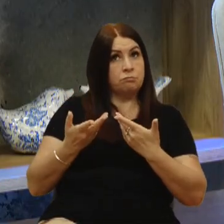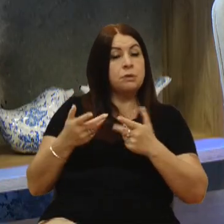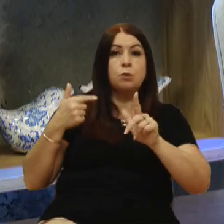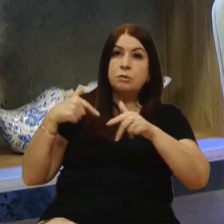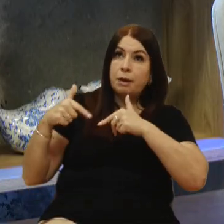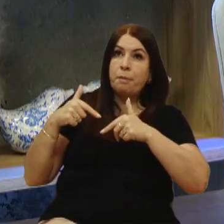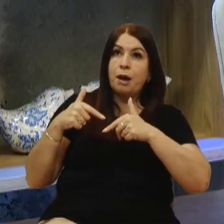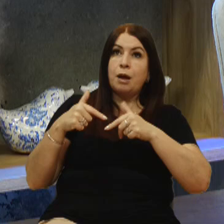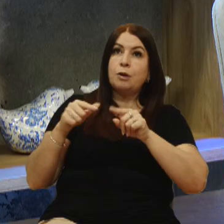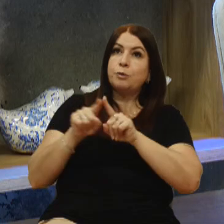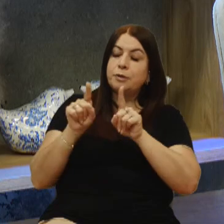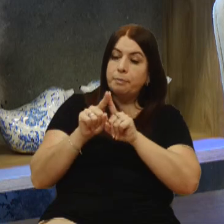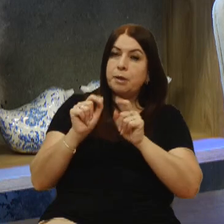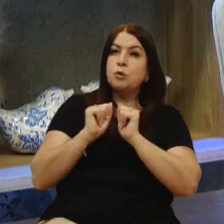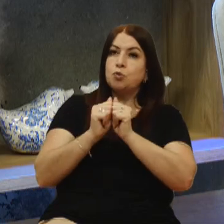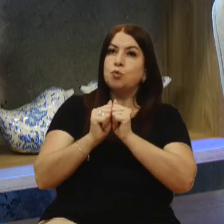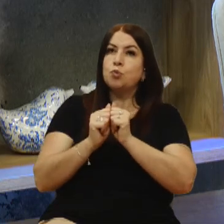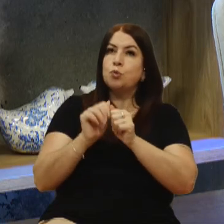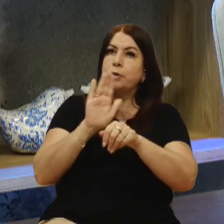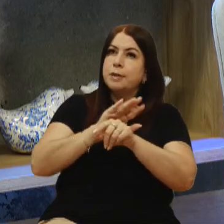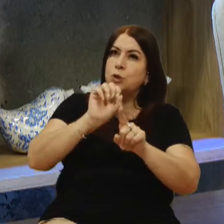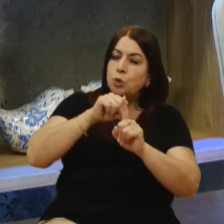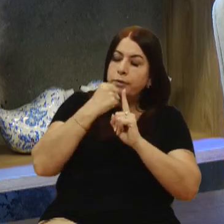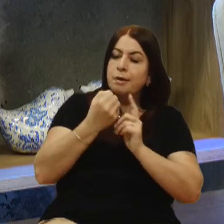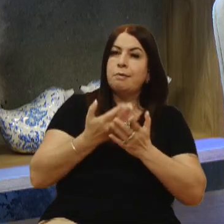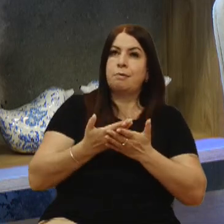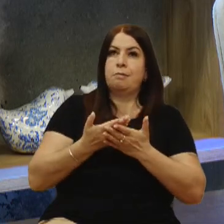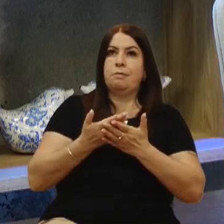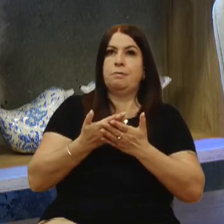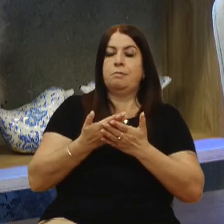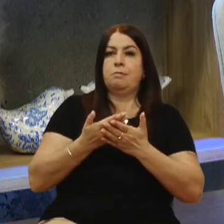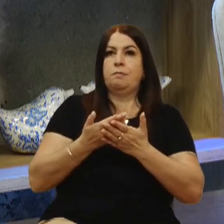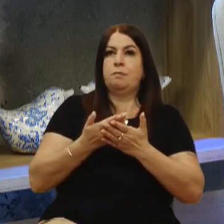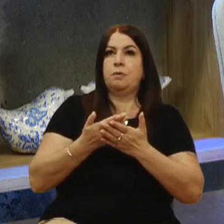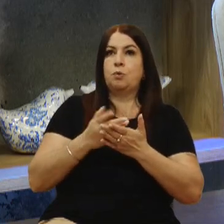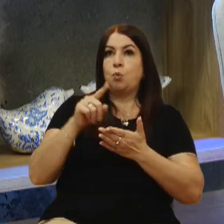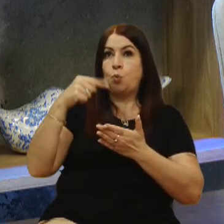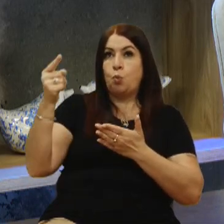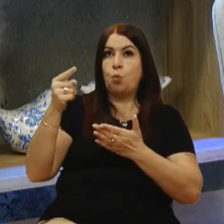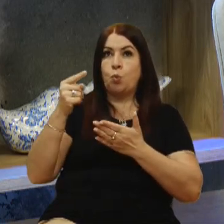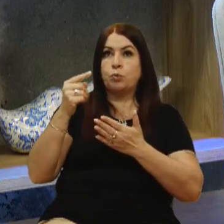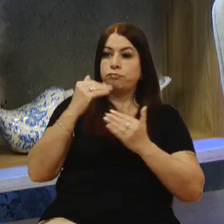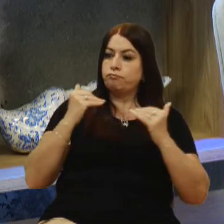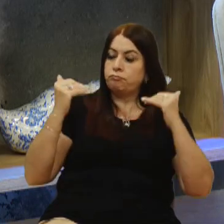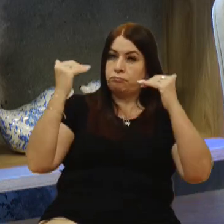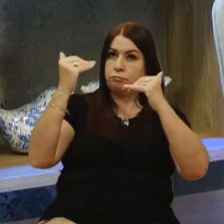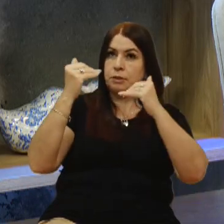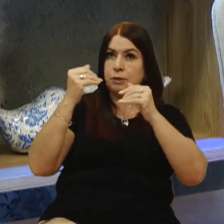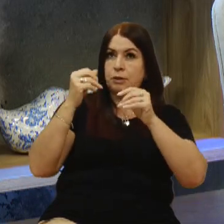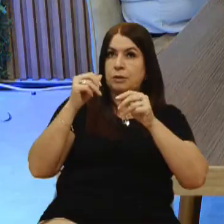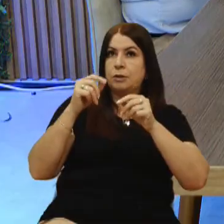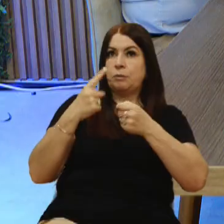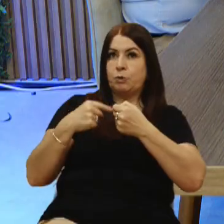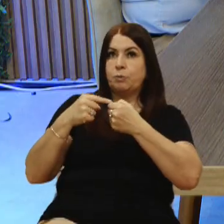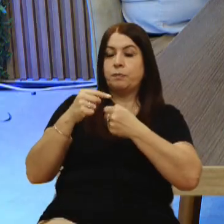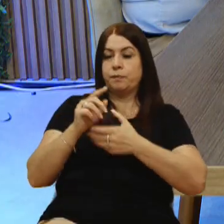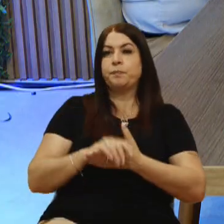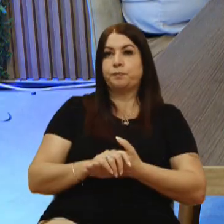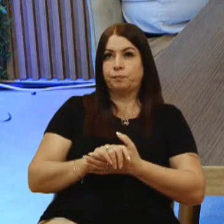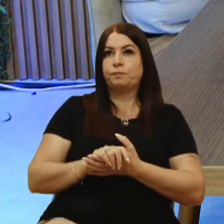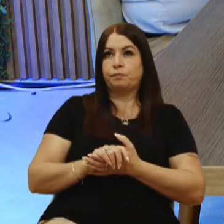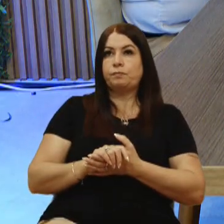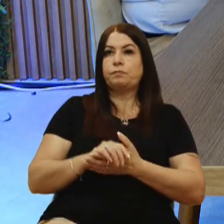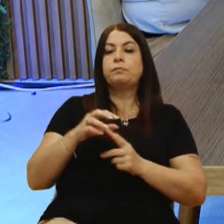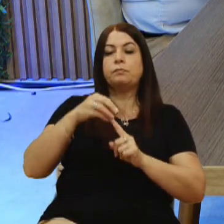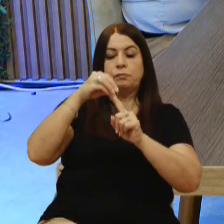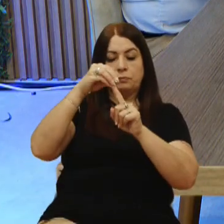trabalho integrado também, as assistentes sociais, com as outras autarquias também do município, vereador. Quero destacar